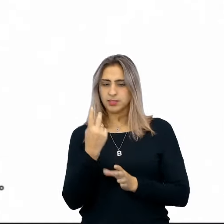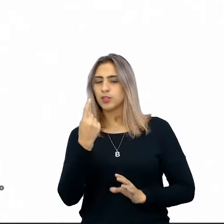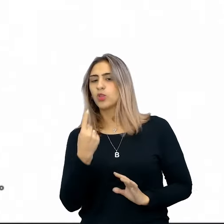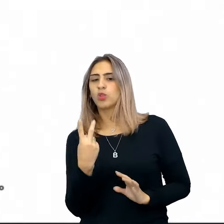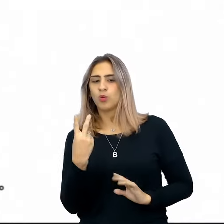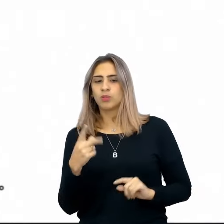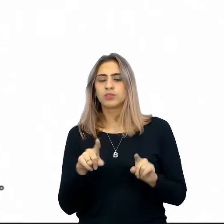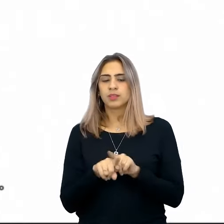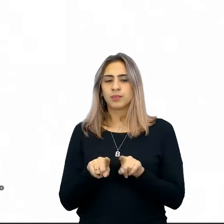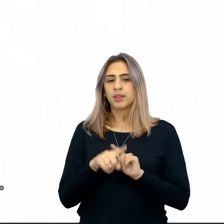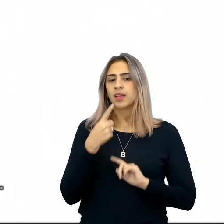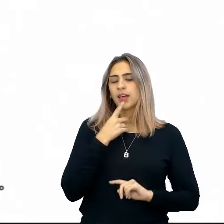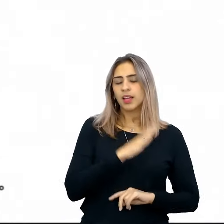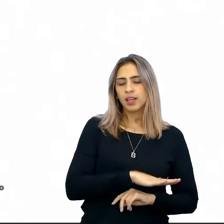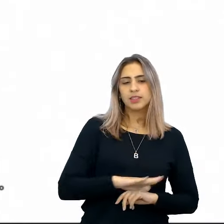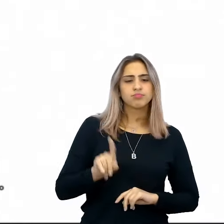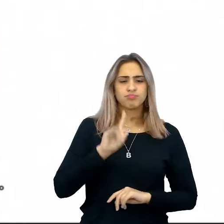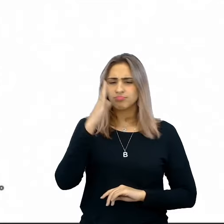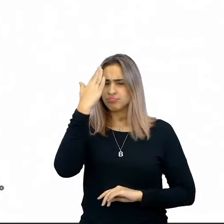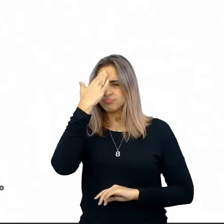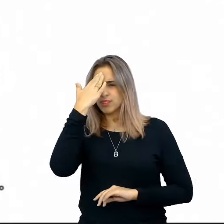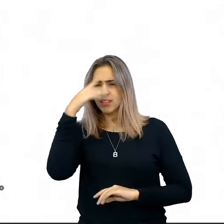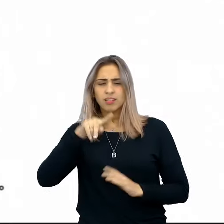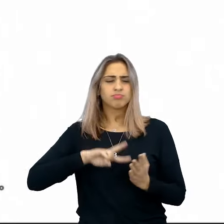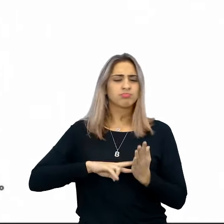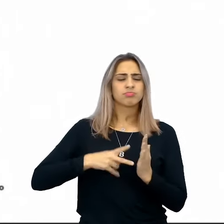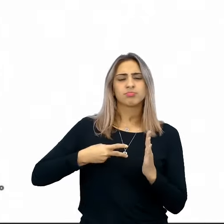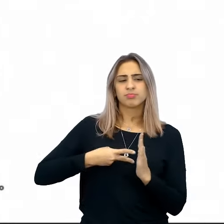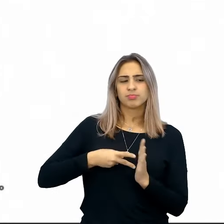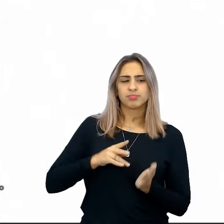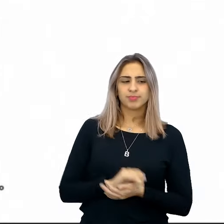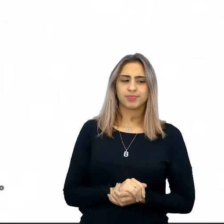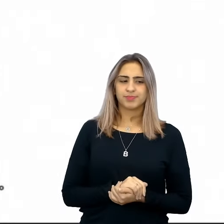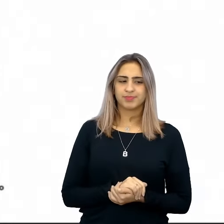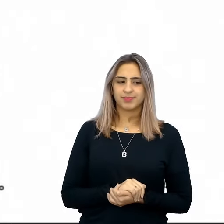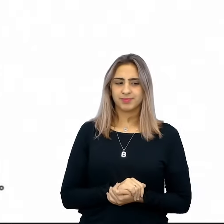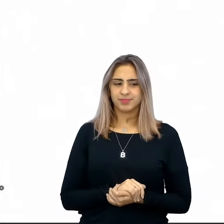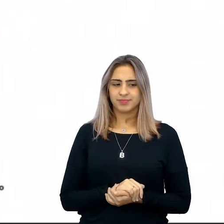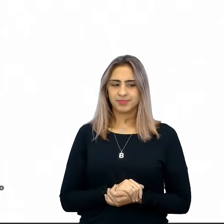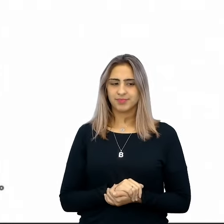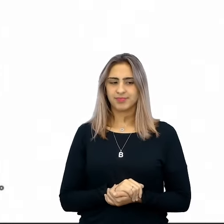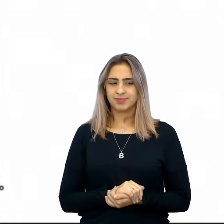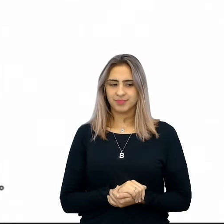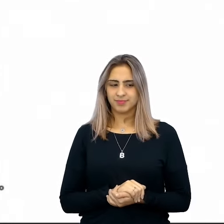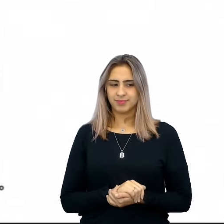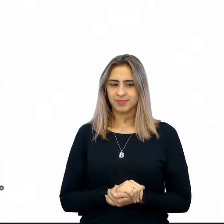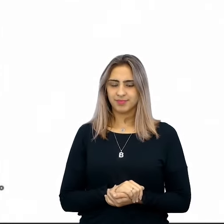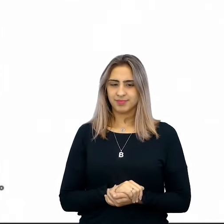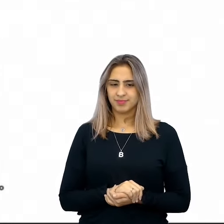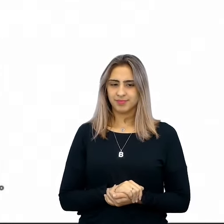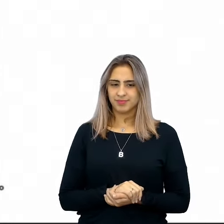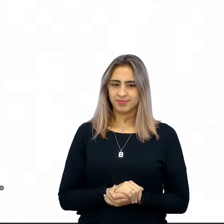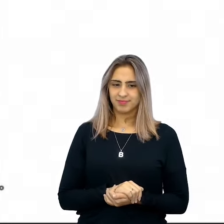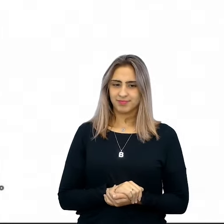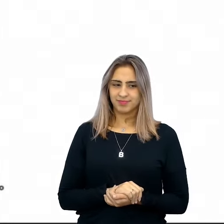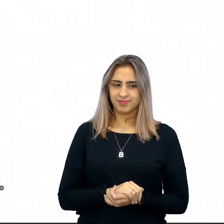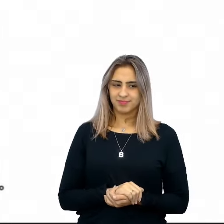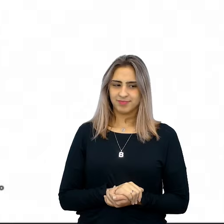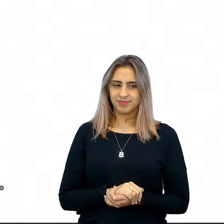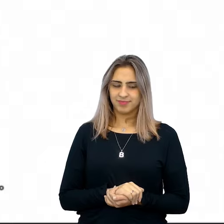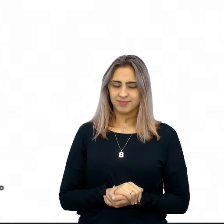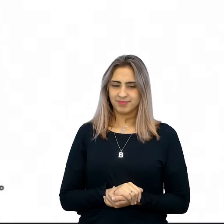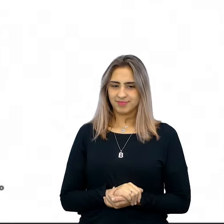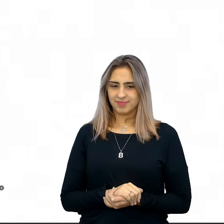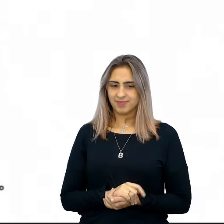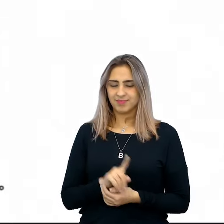a criança, ela por não entender o significado, ela pode simplesmente juntar os dois valores que aparecem no item, né? E aí, nesse